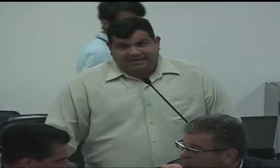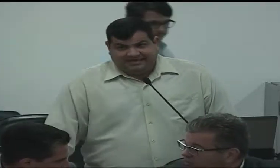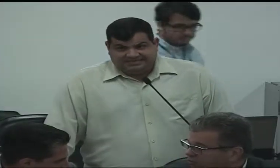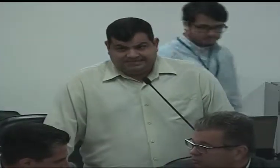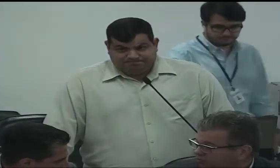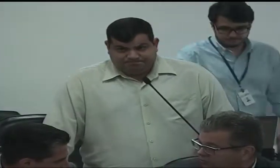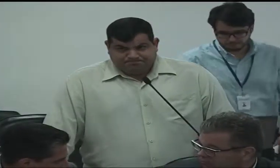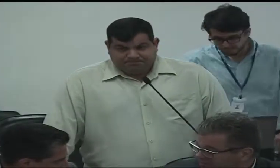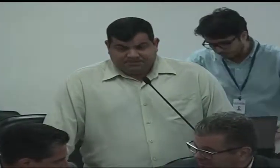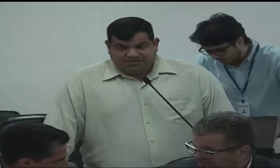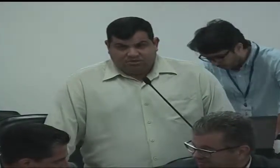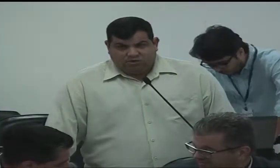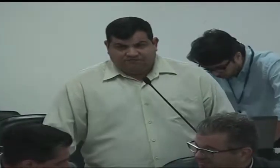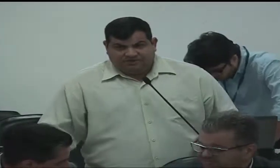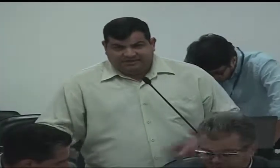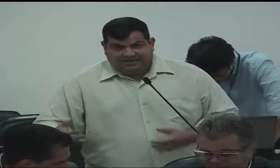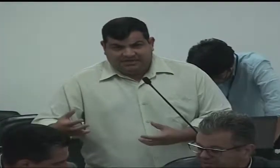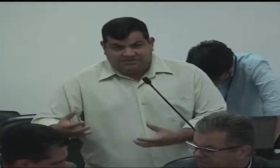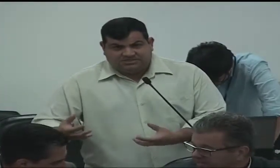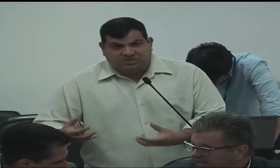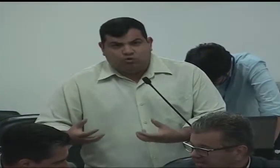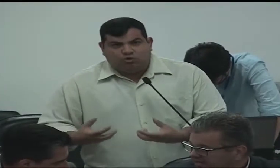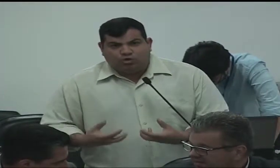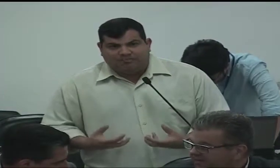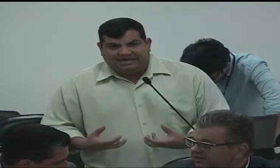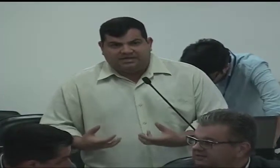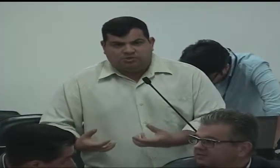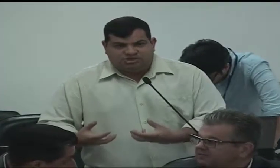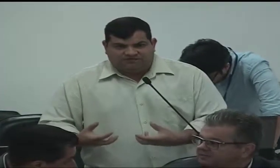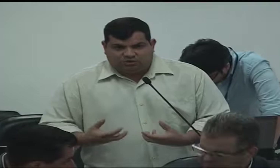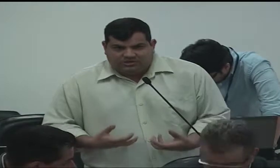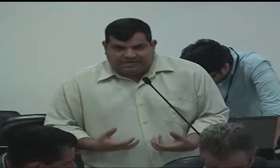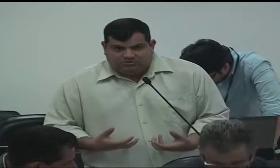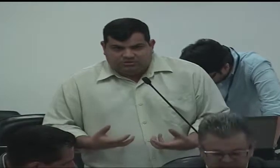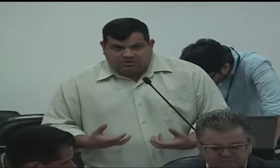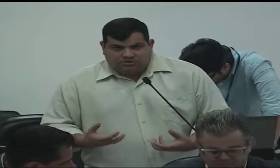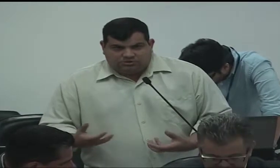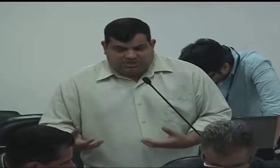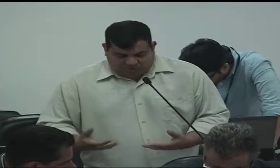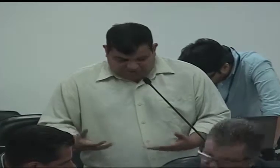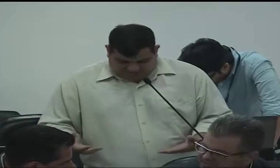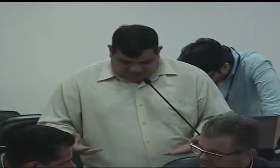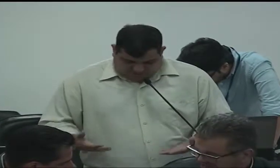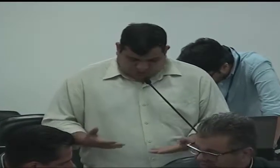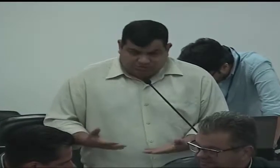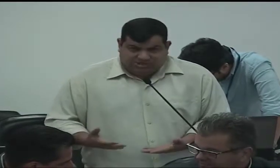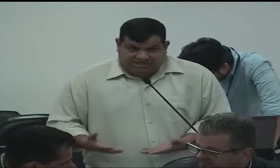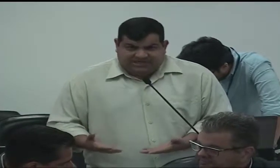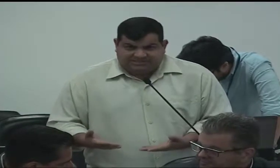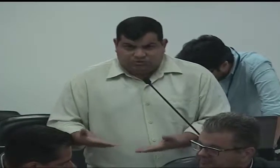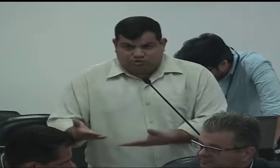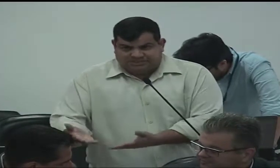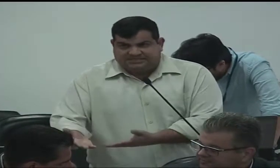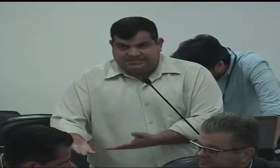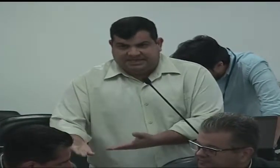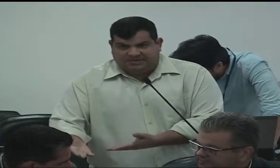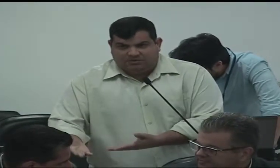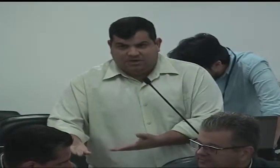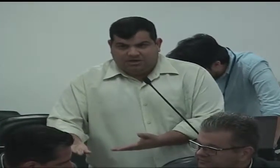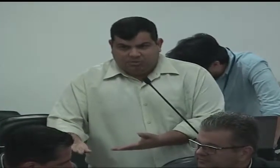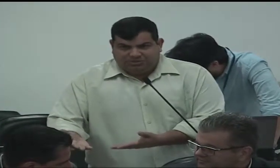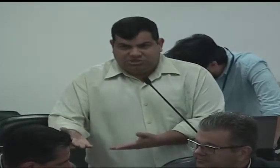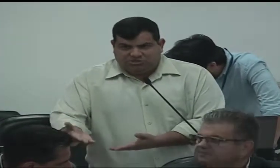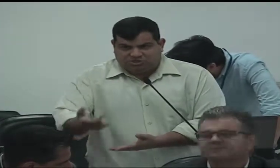do PPS. Então, ele segurou para não ser votado o Celso Nascimento com o Chico Sardelli, que são os dois que